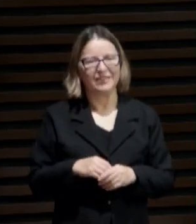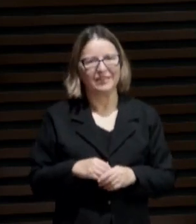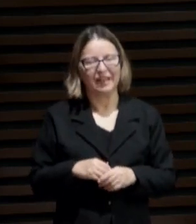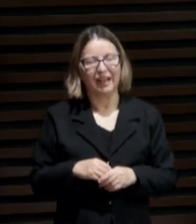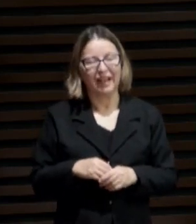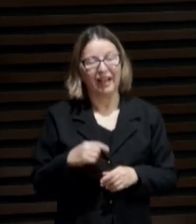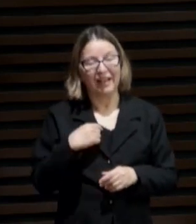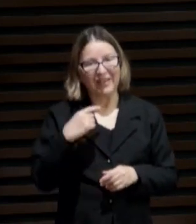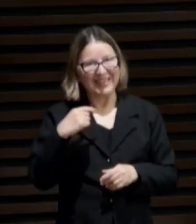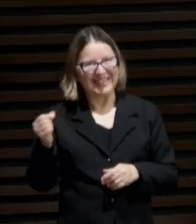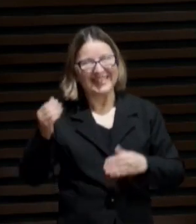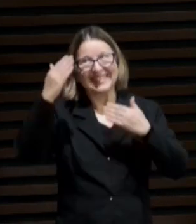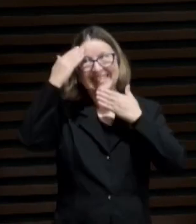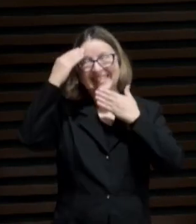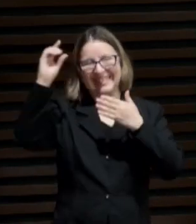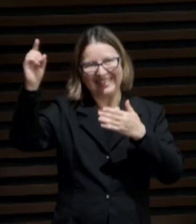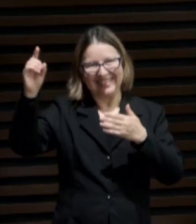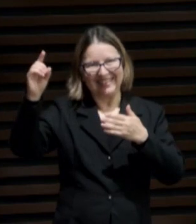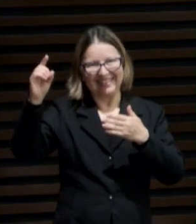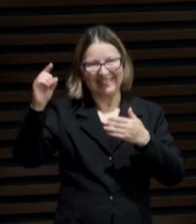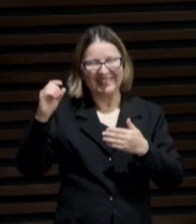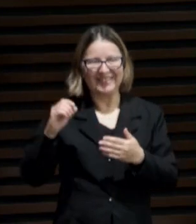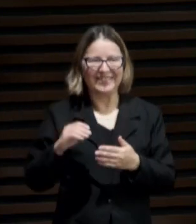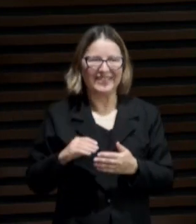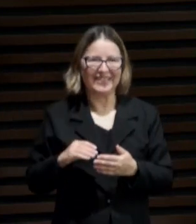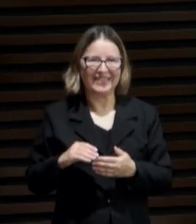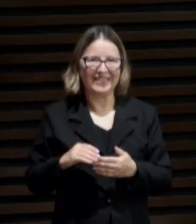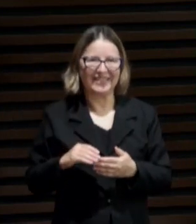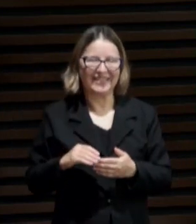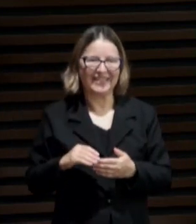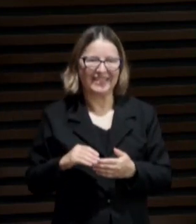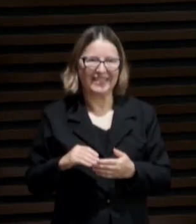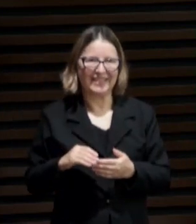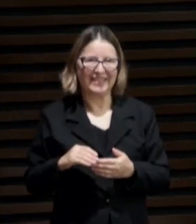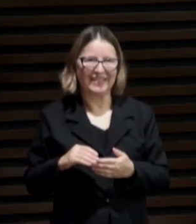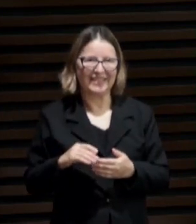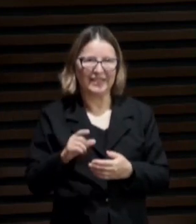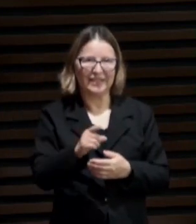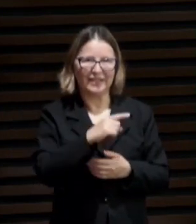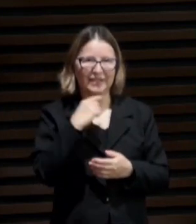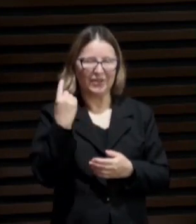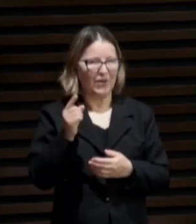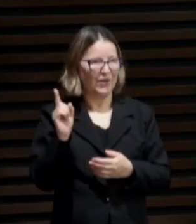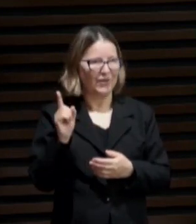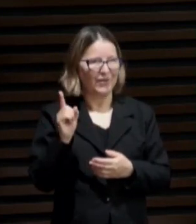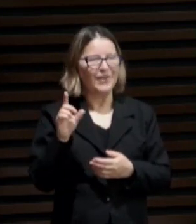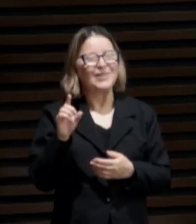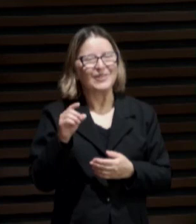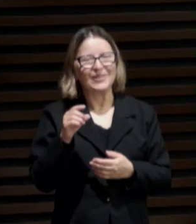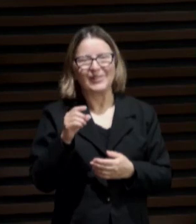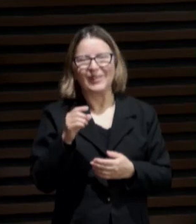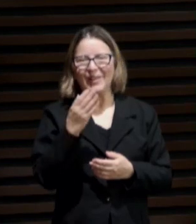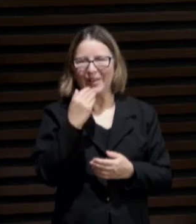dando graças a Deus que nós comemos, foi só a comida. Nós não comemos a vida de ninguém. Que tem